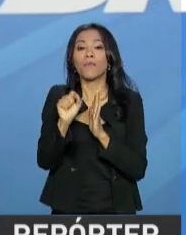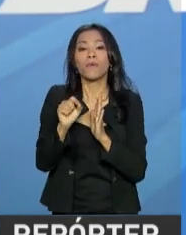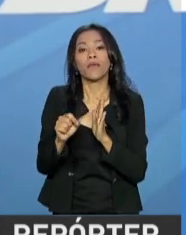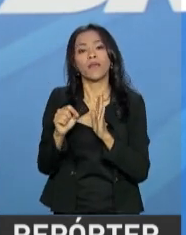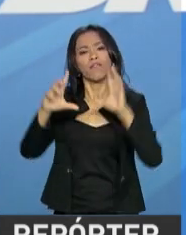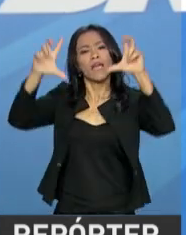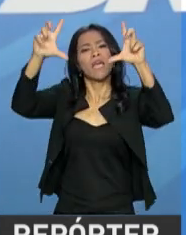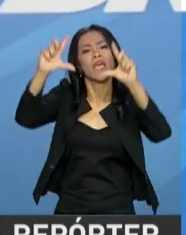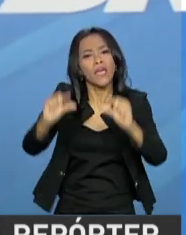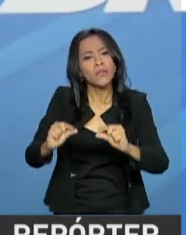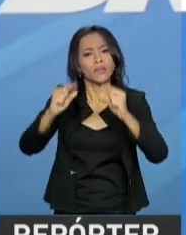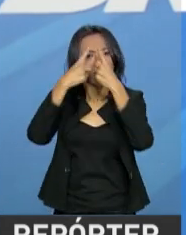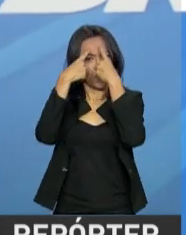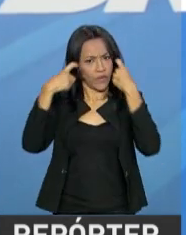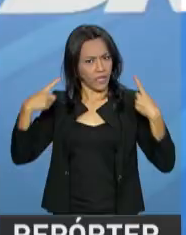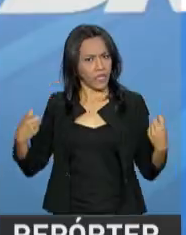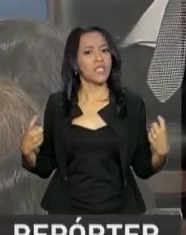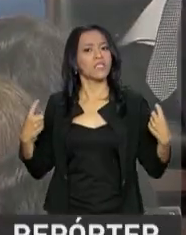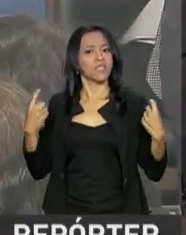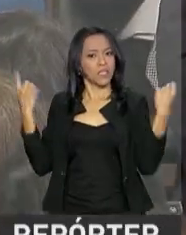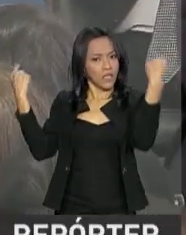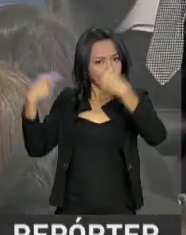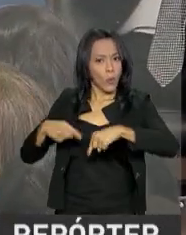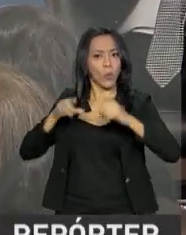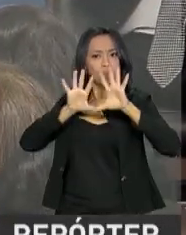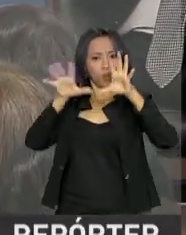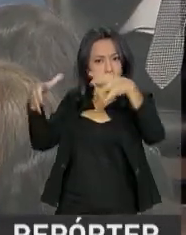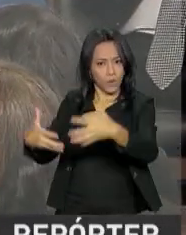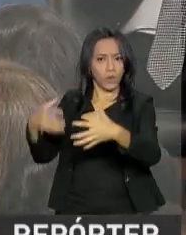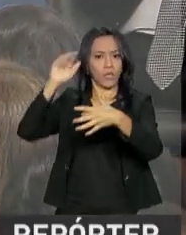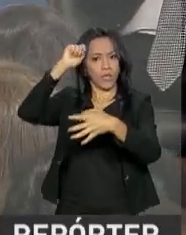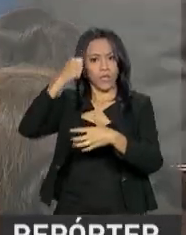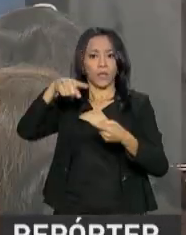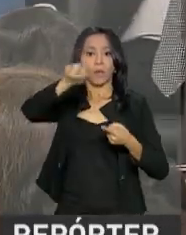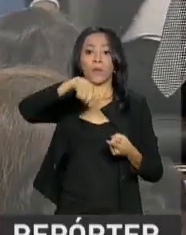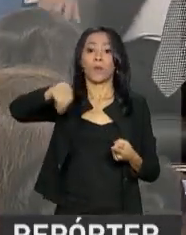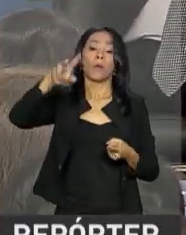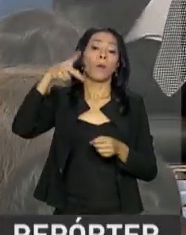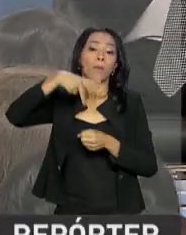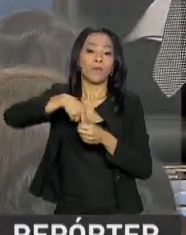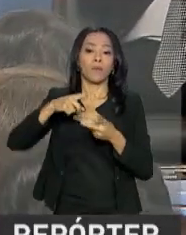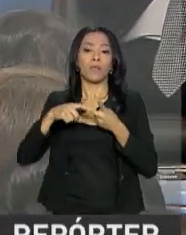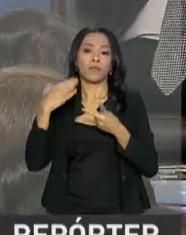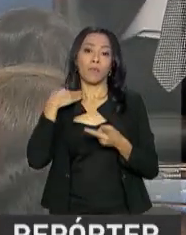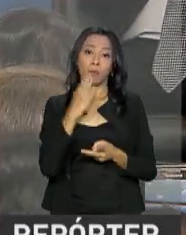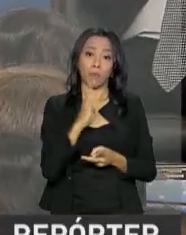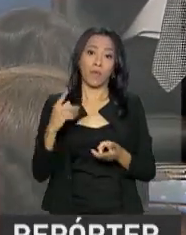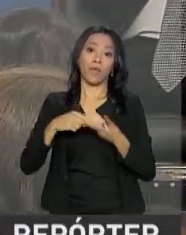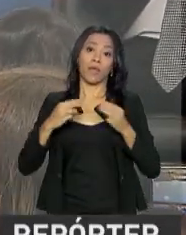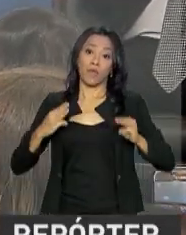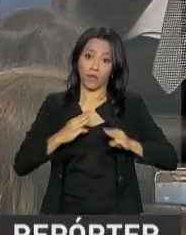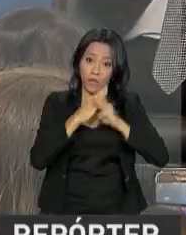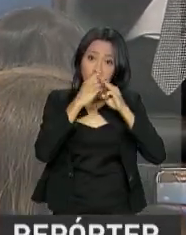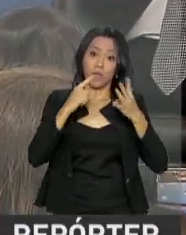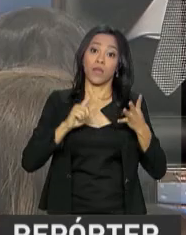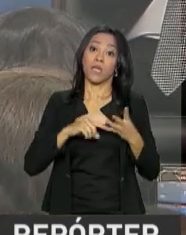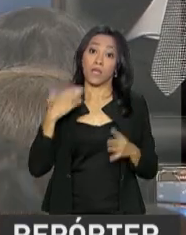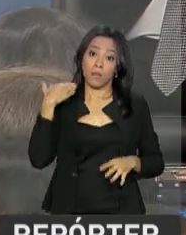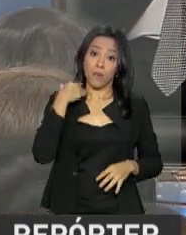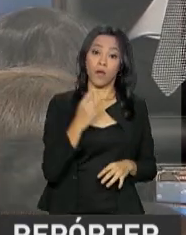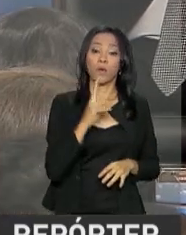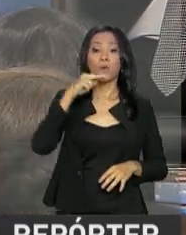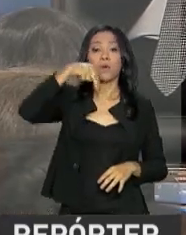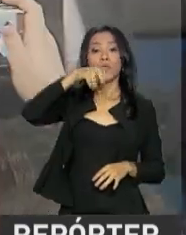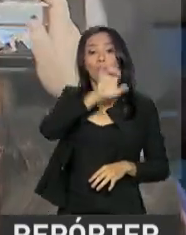violência contra a população negra petrobras banco do brasil caixa econômica federal e banco do nordeste assinaram